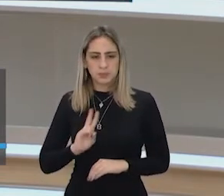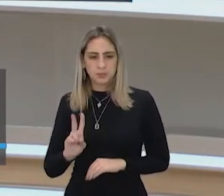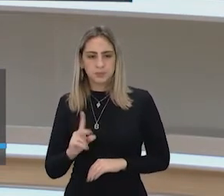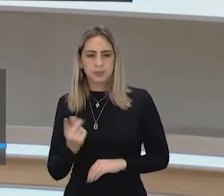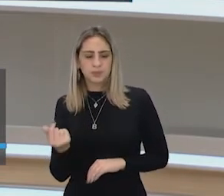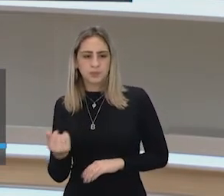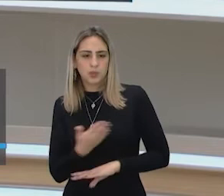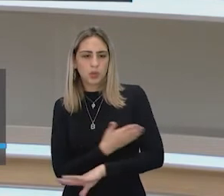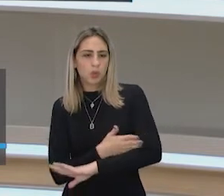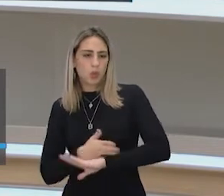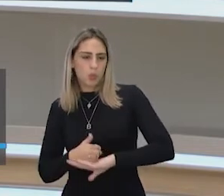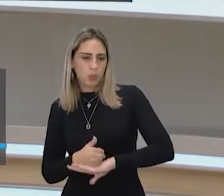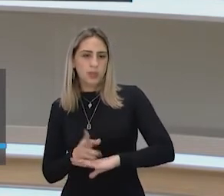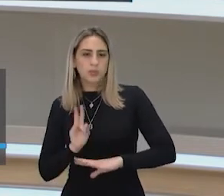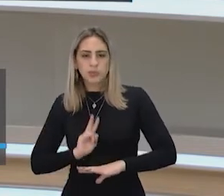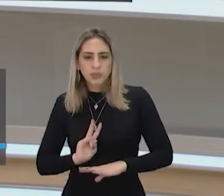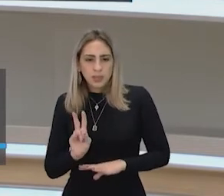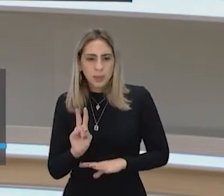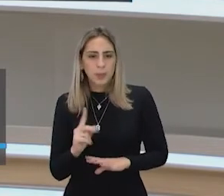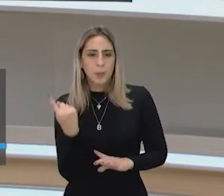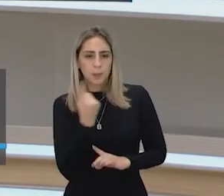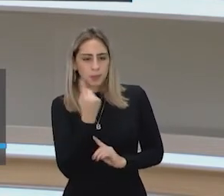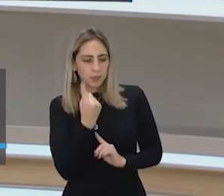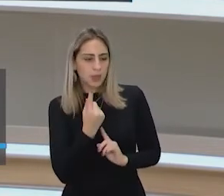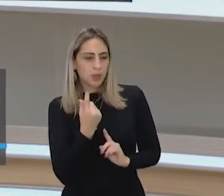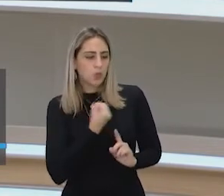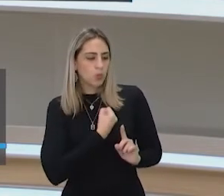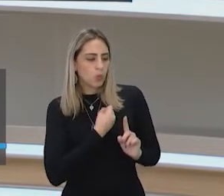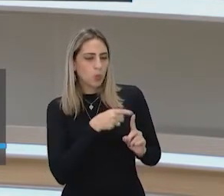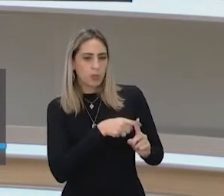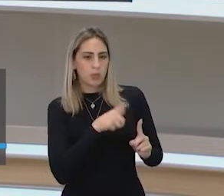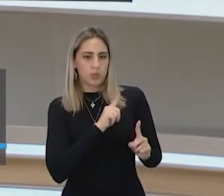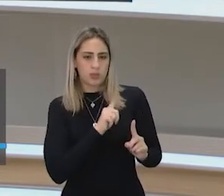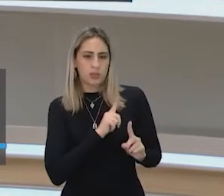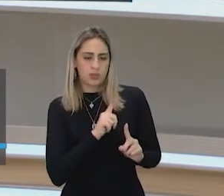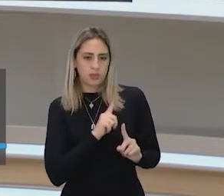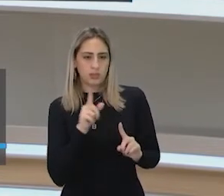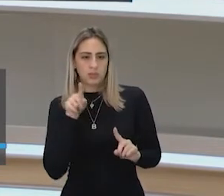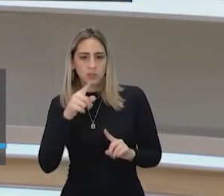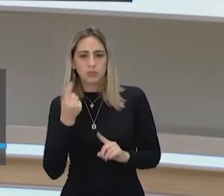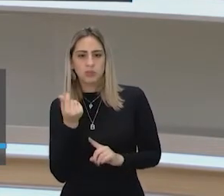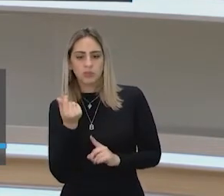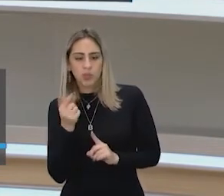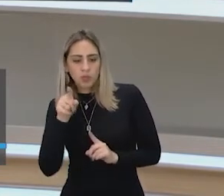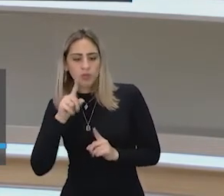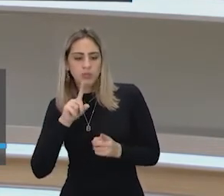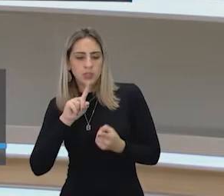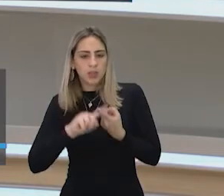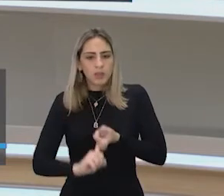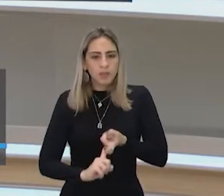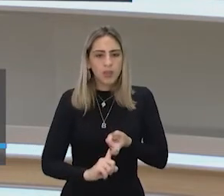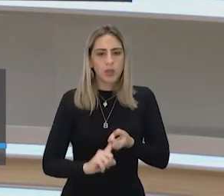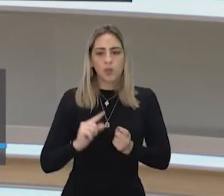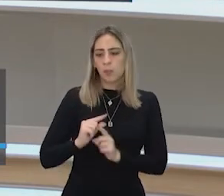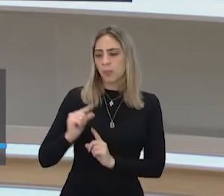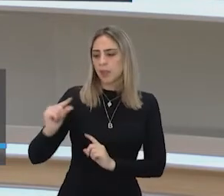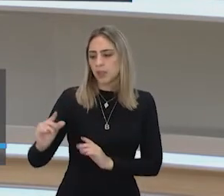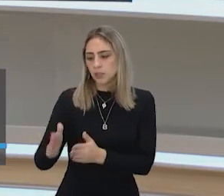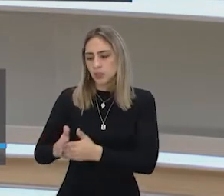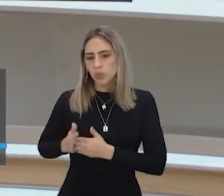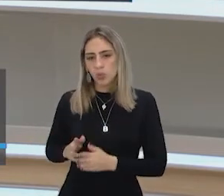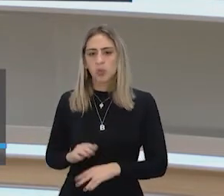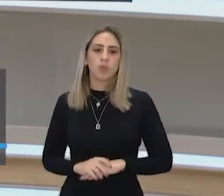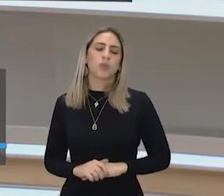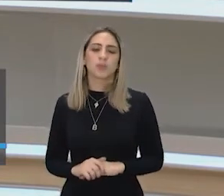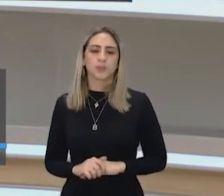inicial. Então, você vai pegar o valor inicial que você está devendo ou que você emprestou e multiplicar pelo